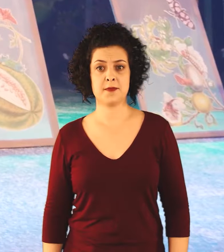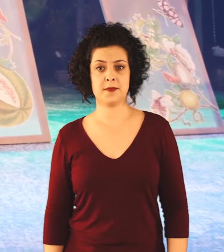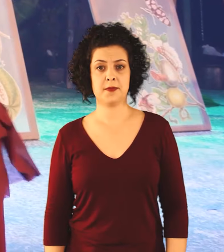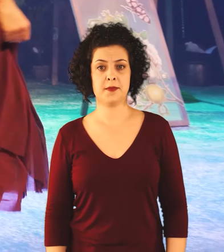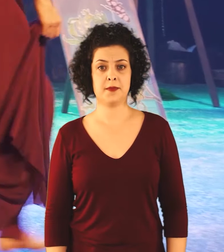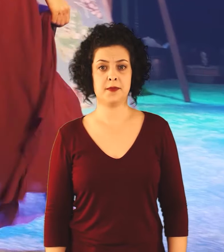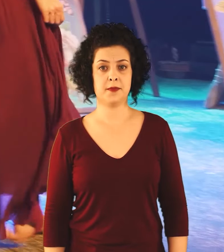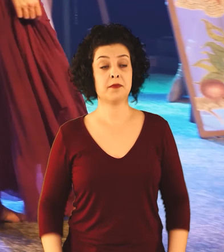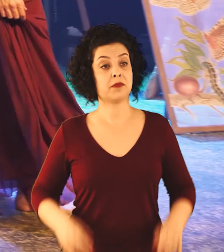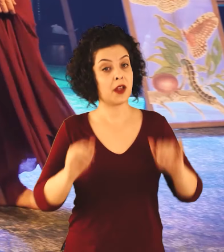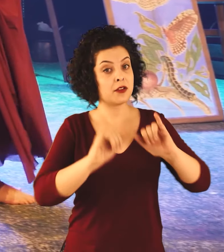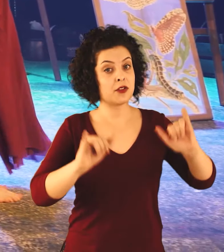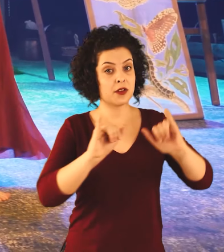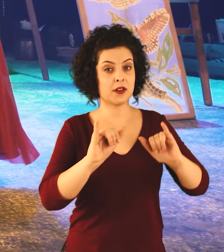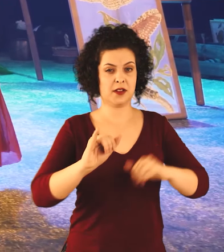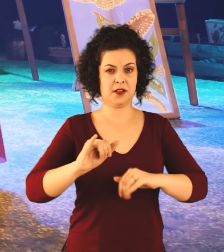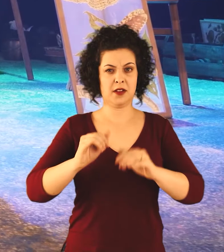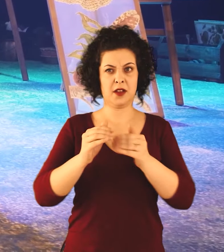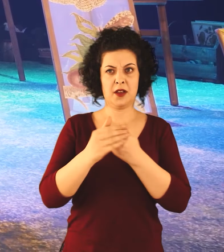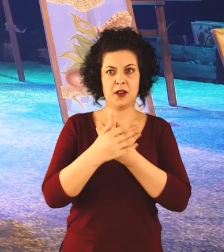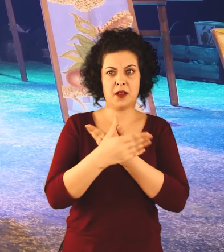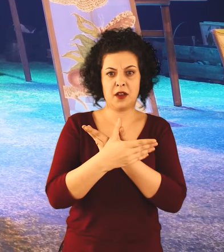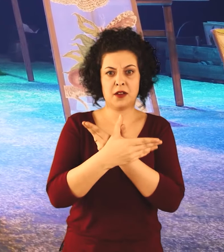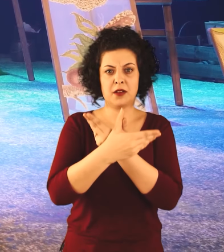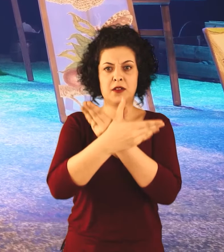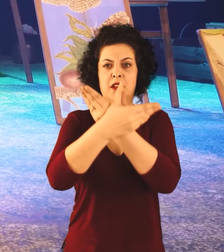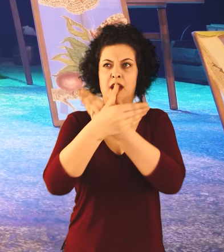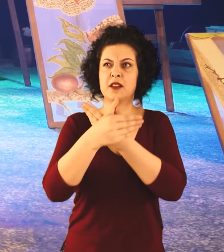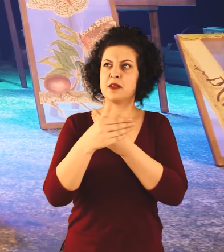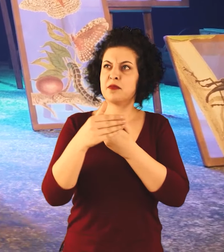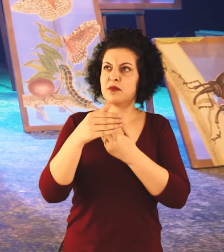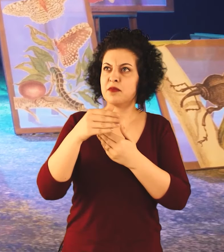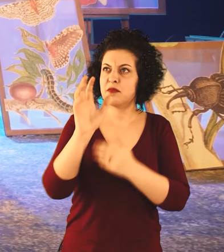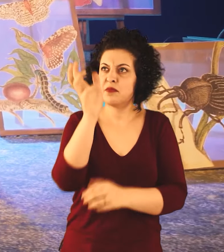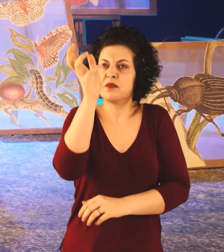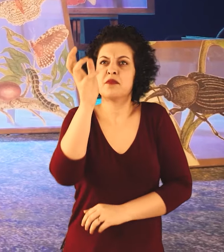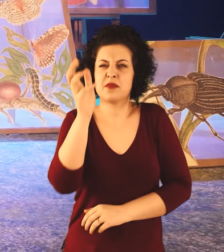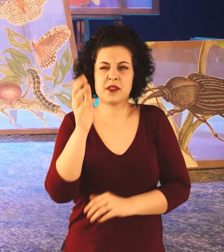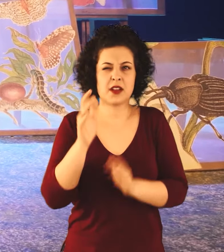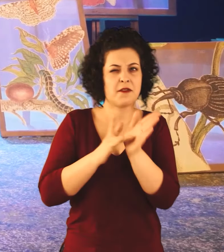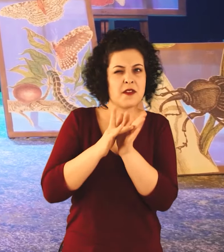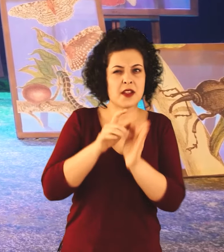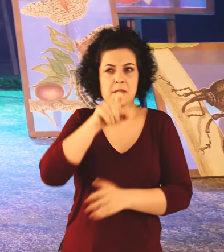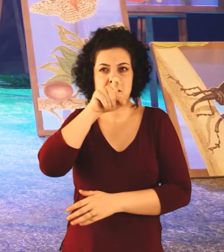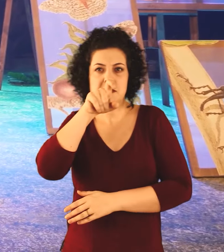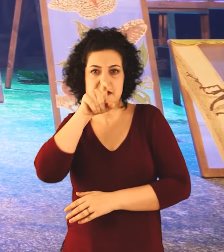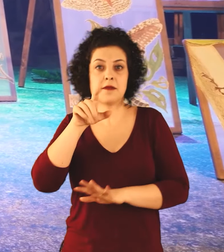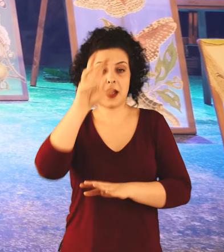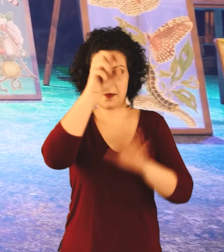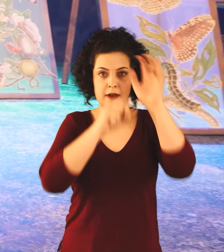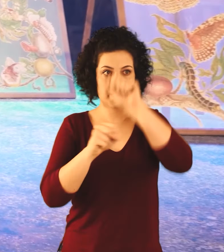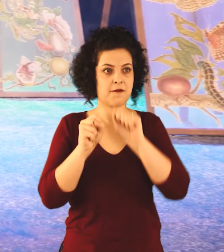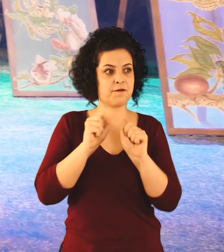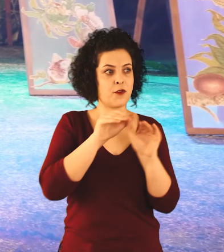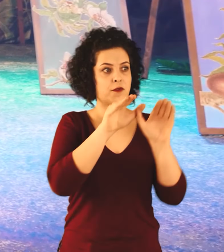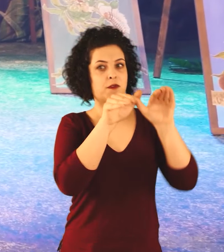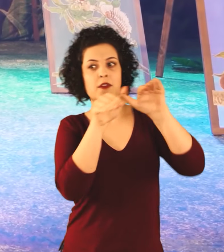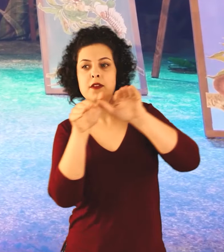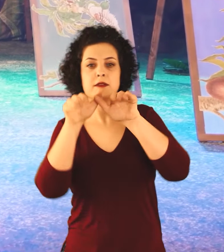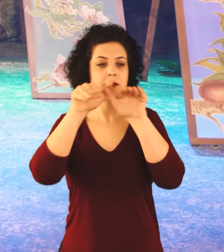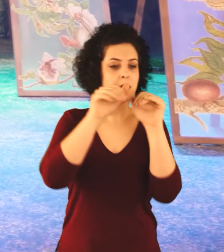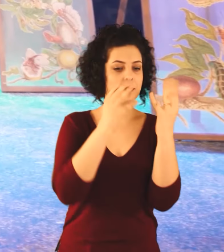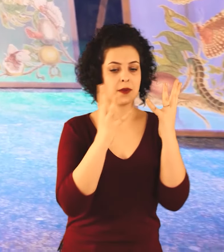Mudam de lugar. Dizem que as mariposas são bruxas disfarçadas. Mulheres que aprenderam a voar. E